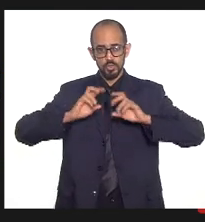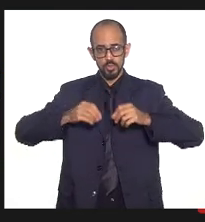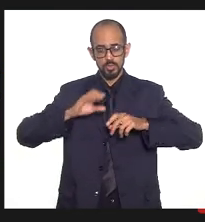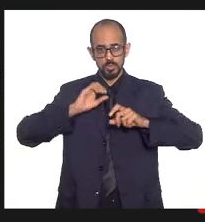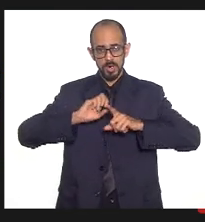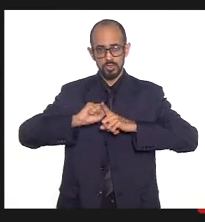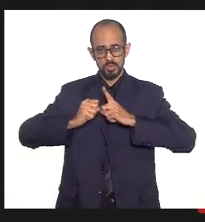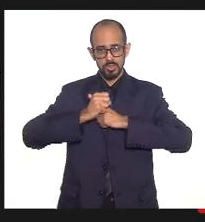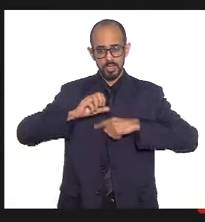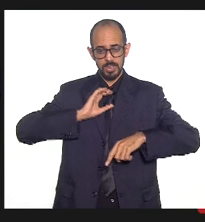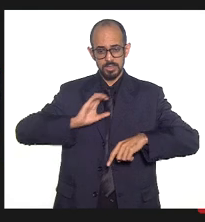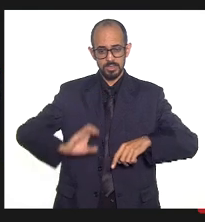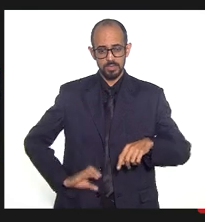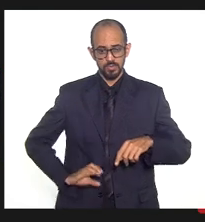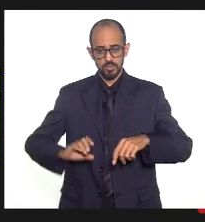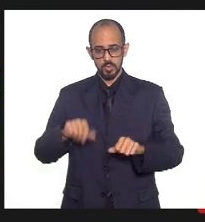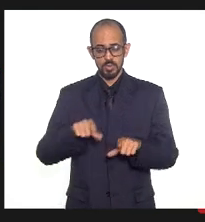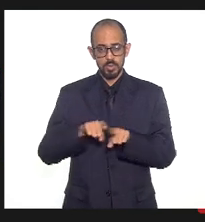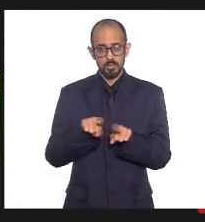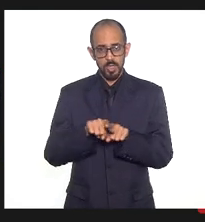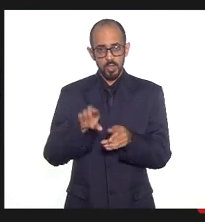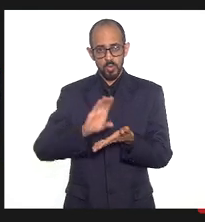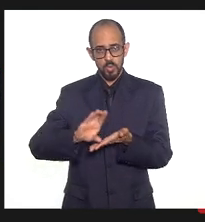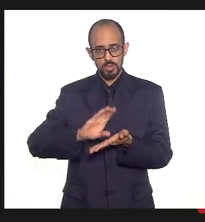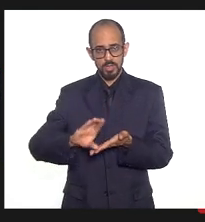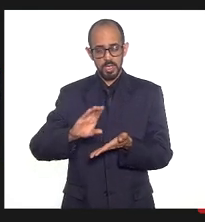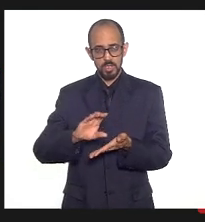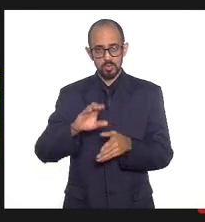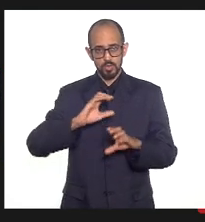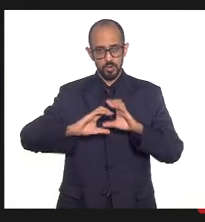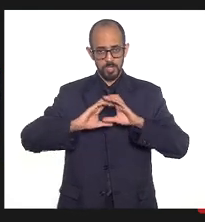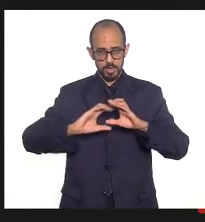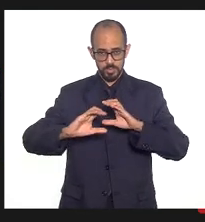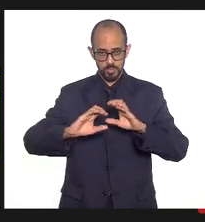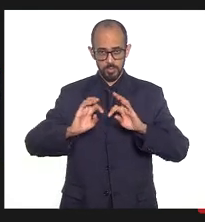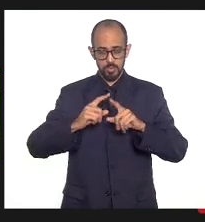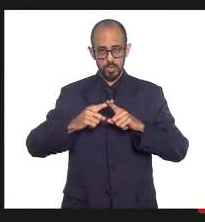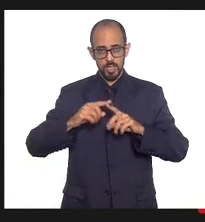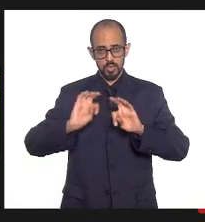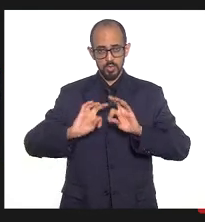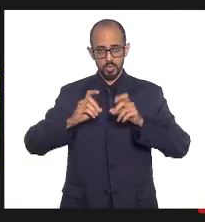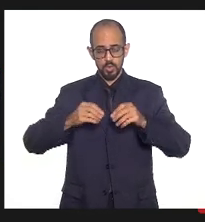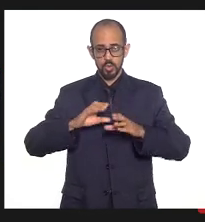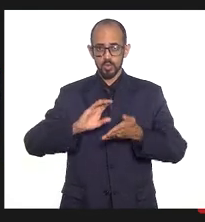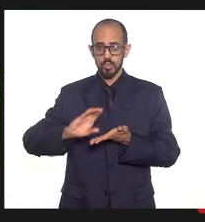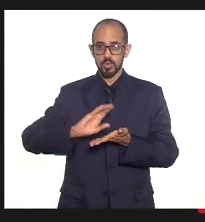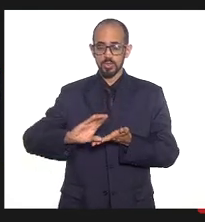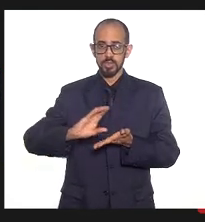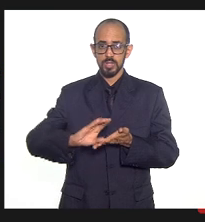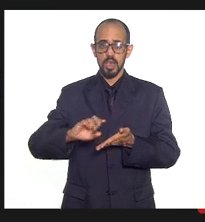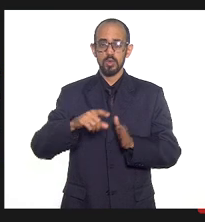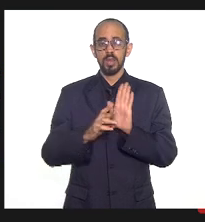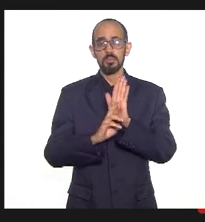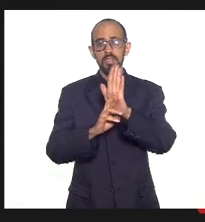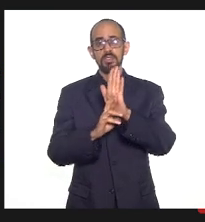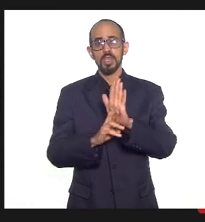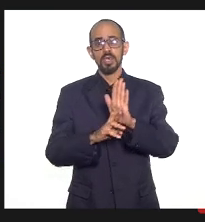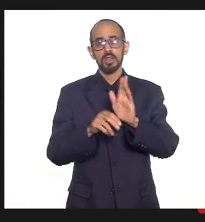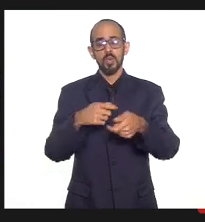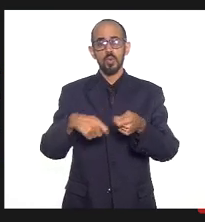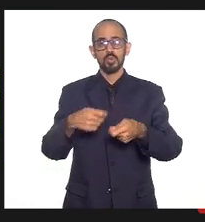do Conselho de Comunicação é muito importante, porque todo conselho representa o controle público, e isso